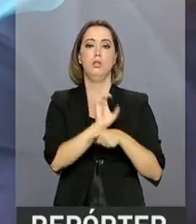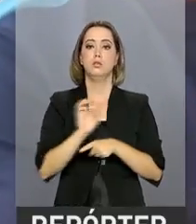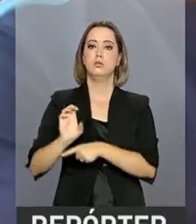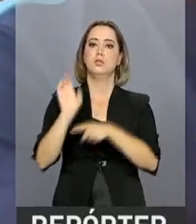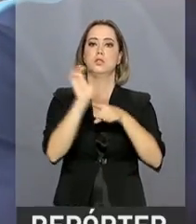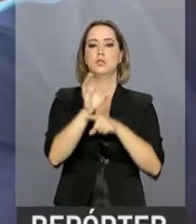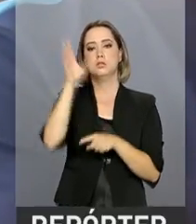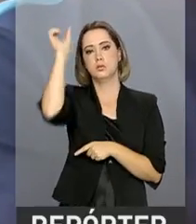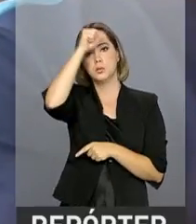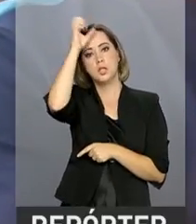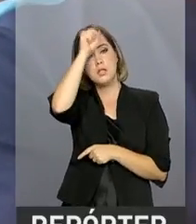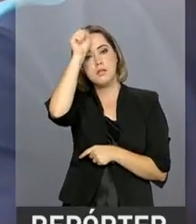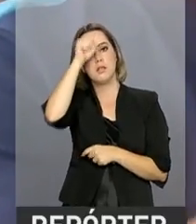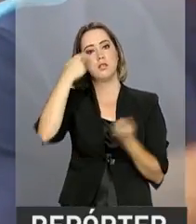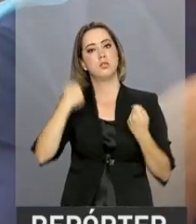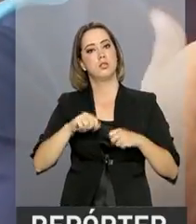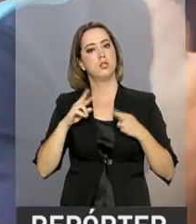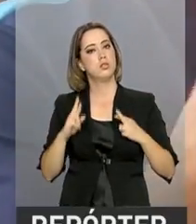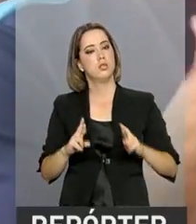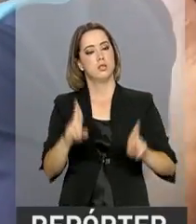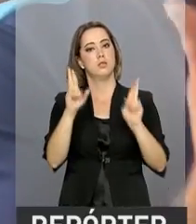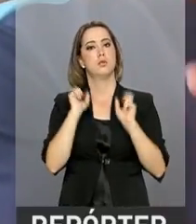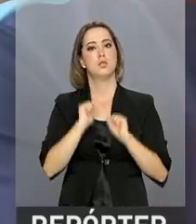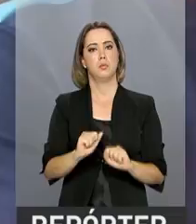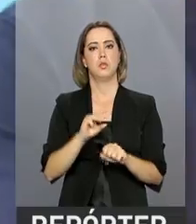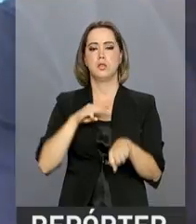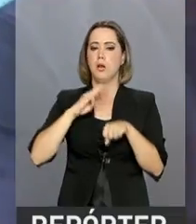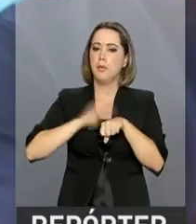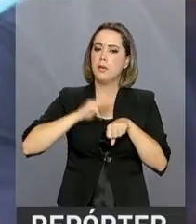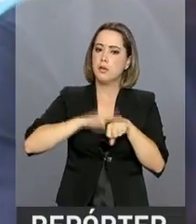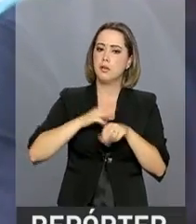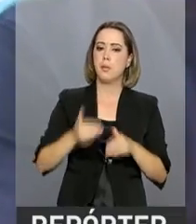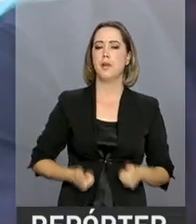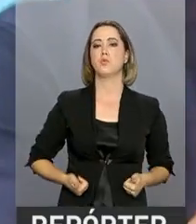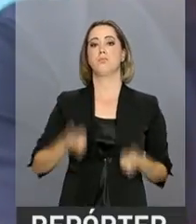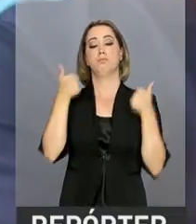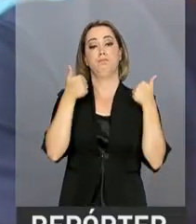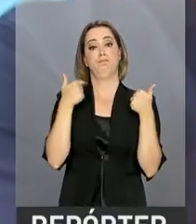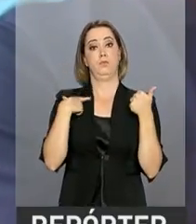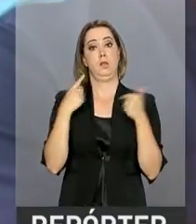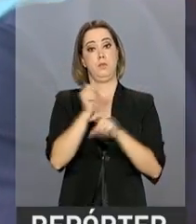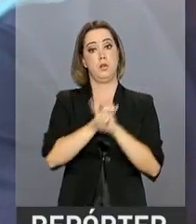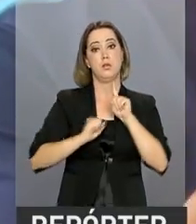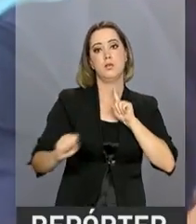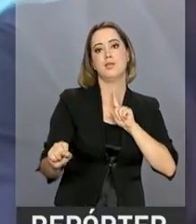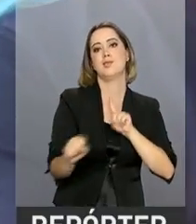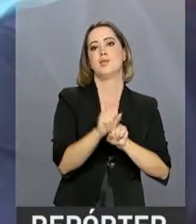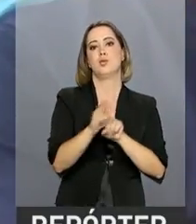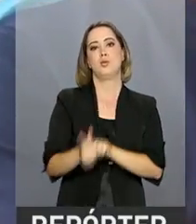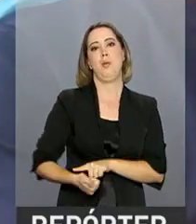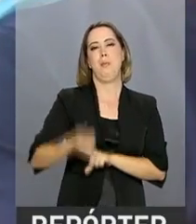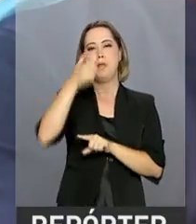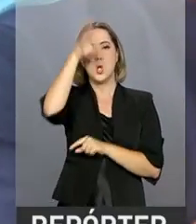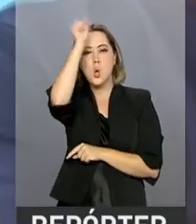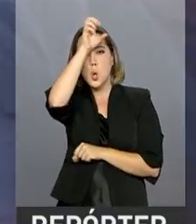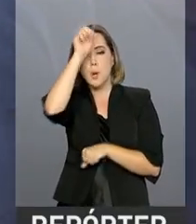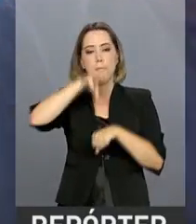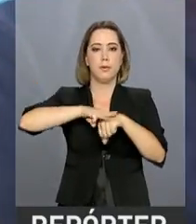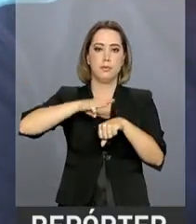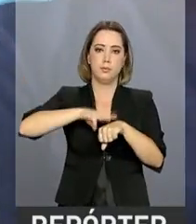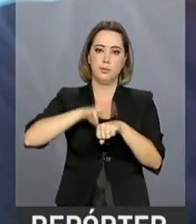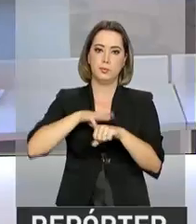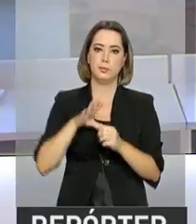aprendizagem e a gente espera que realmente a gente possa ter uma matemática melhor e uma sociedade mais matematizado isso